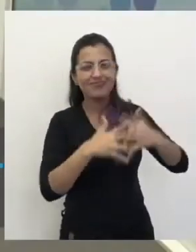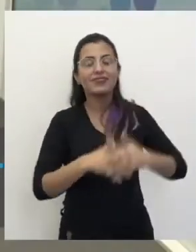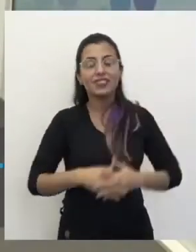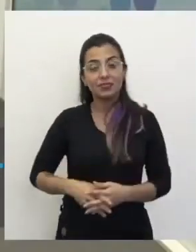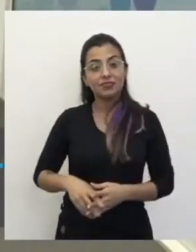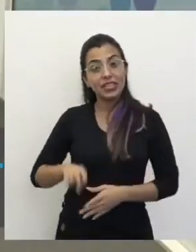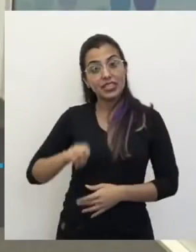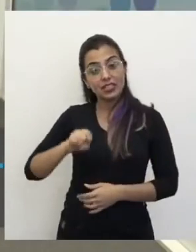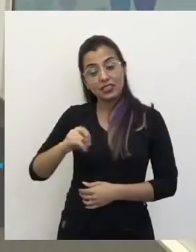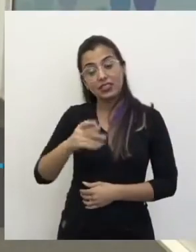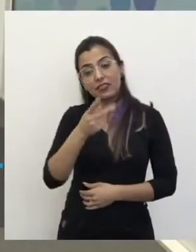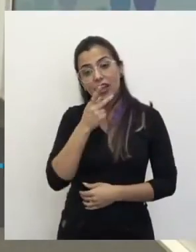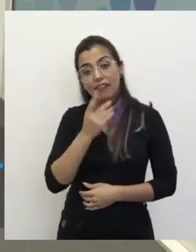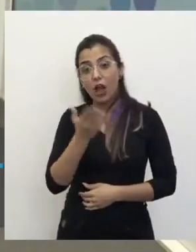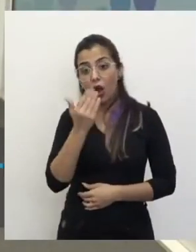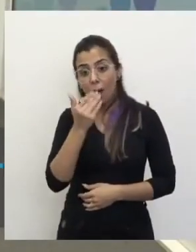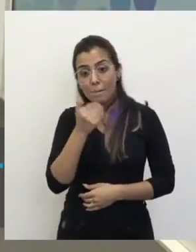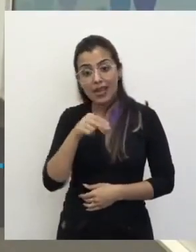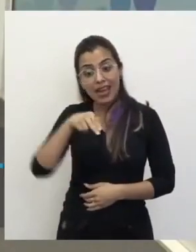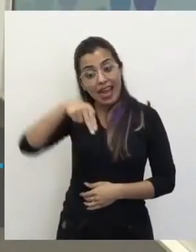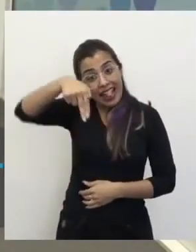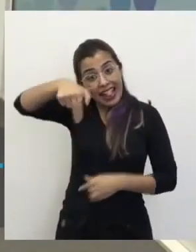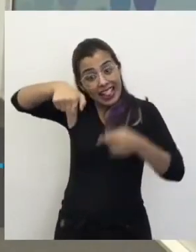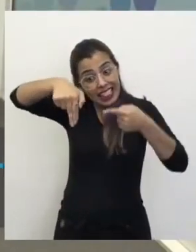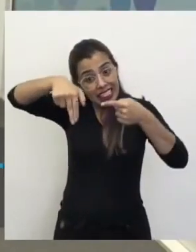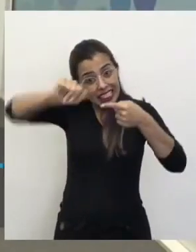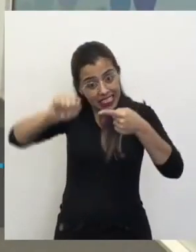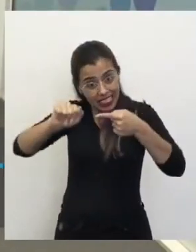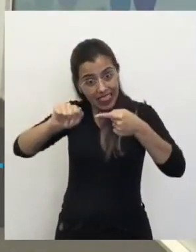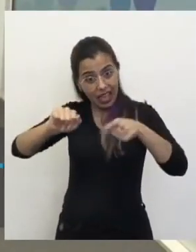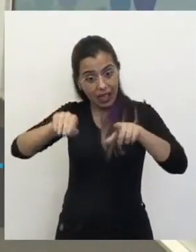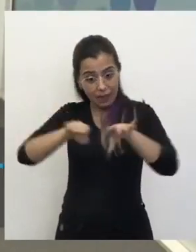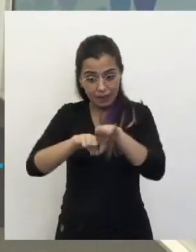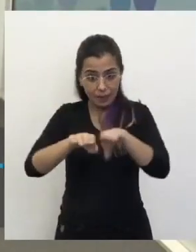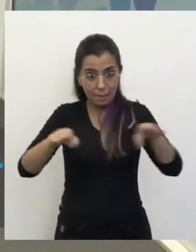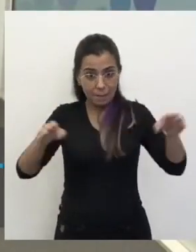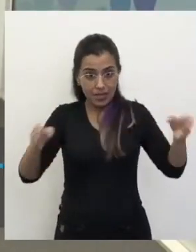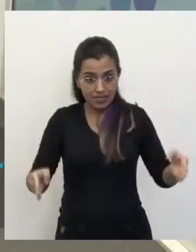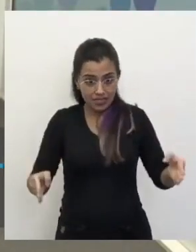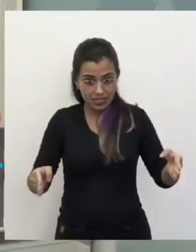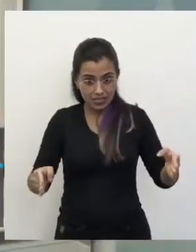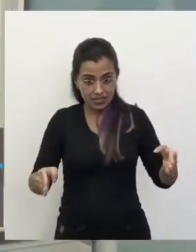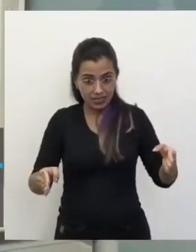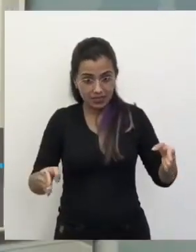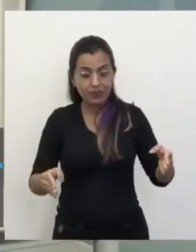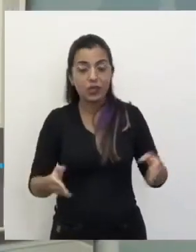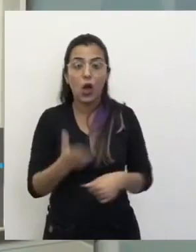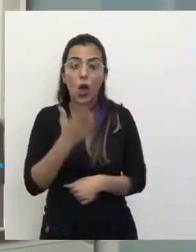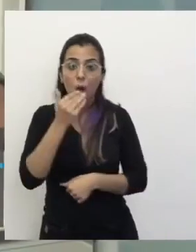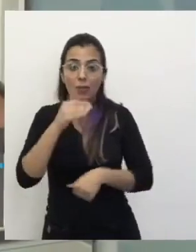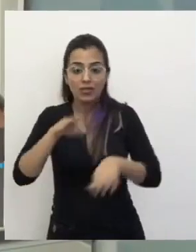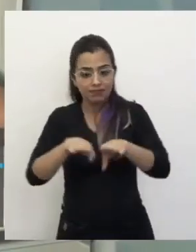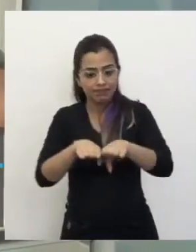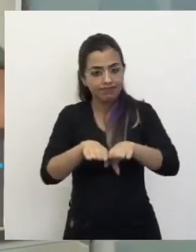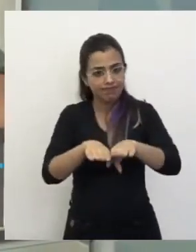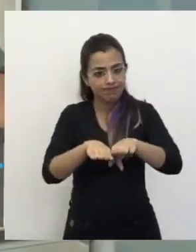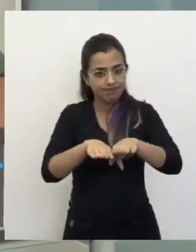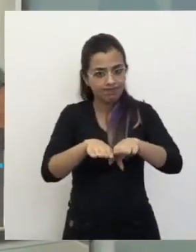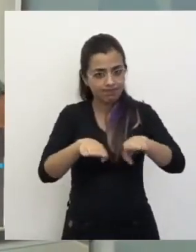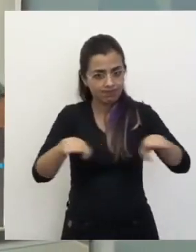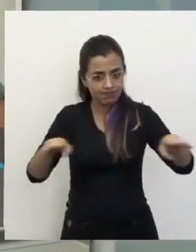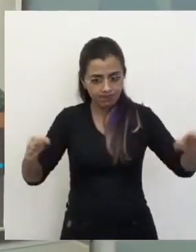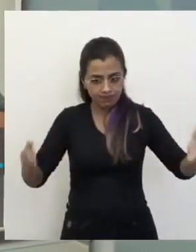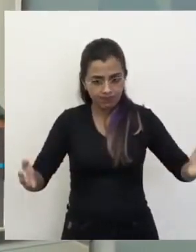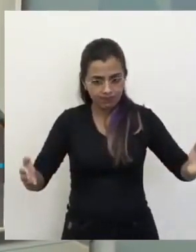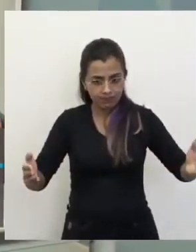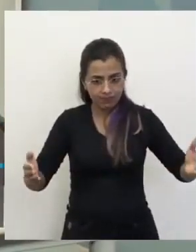mesa, é uma coisa. O verbo comer, você come à mesa. À mesa. Comer na mesa é estar aqui em cima